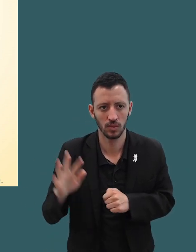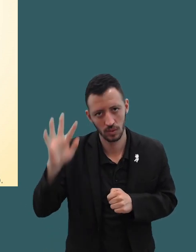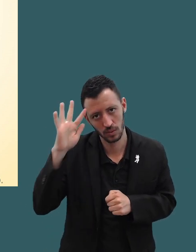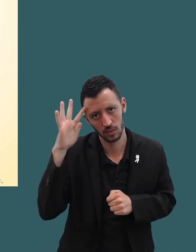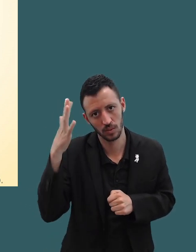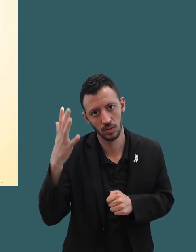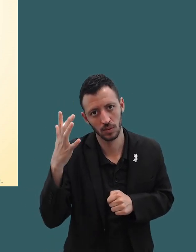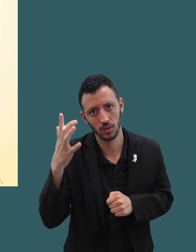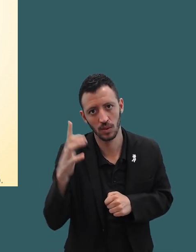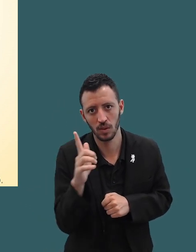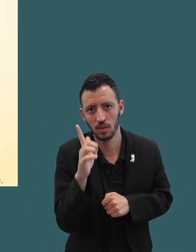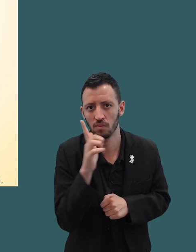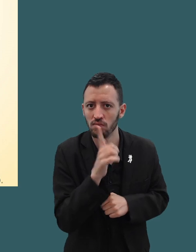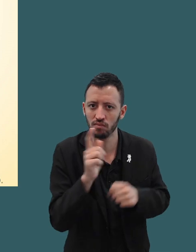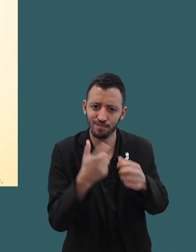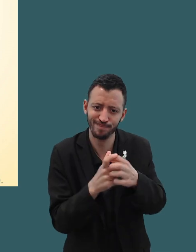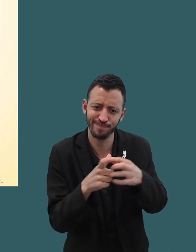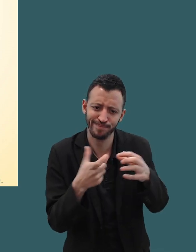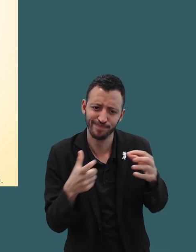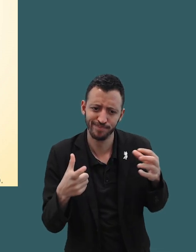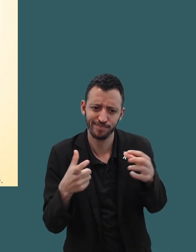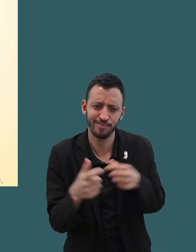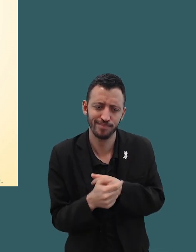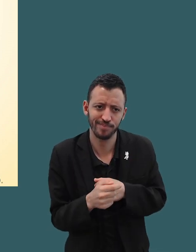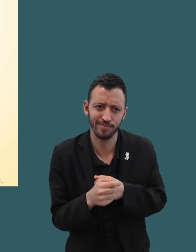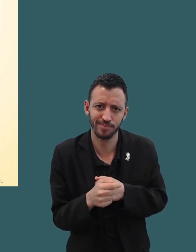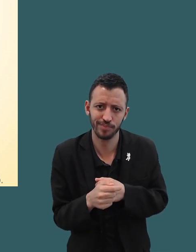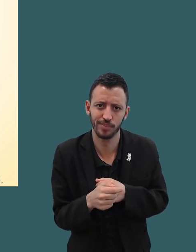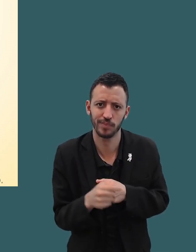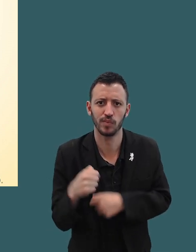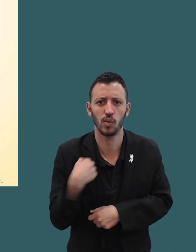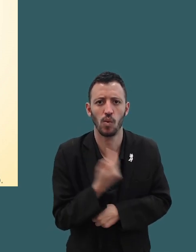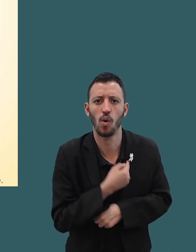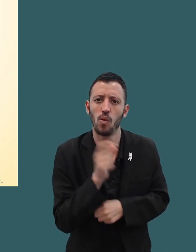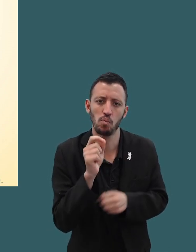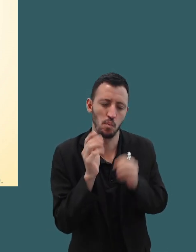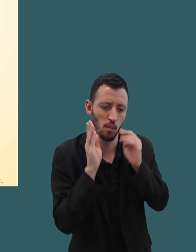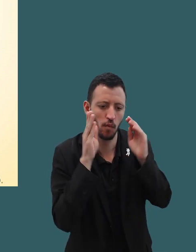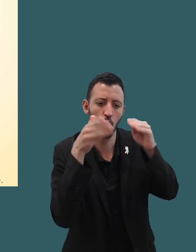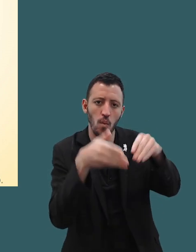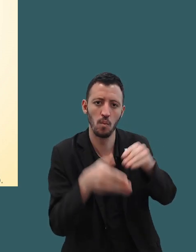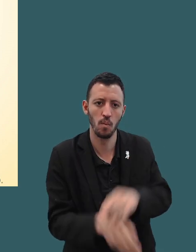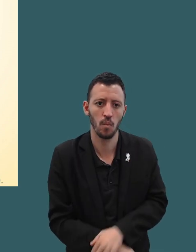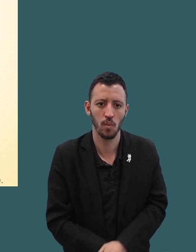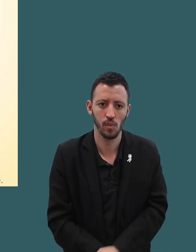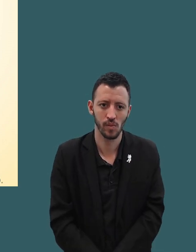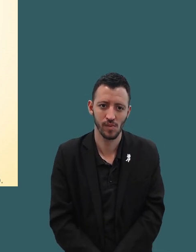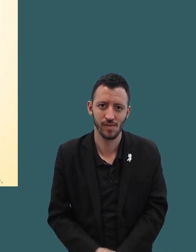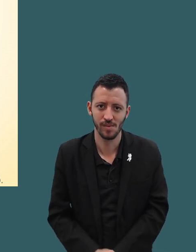realizar uma ampliação do nosso foco.